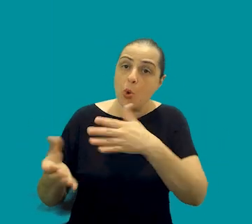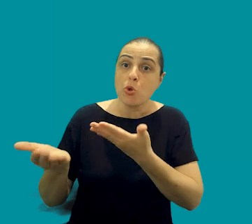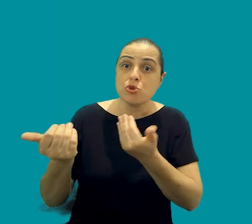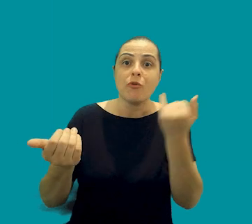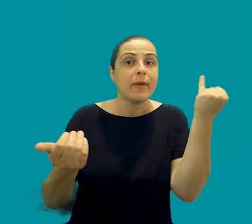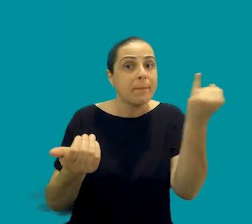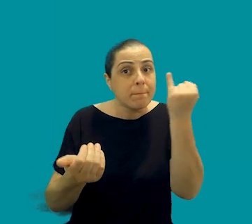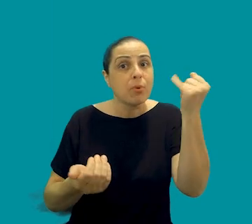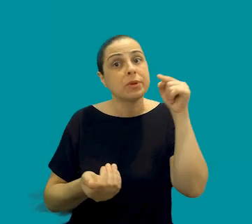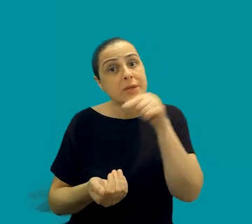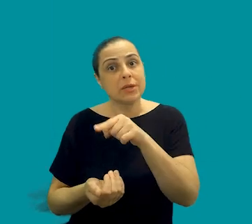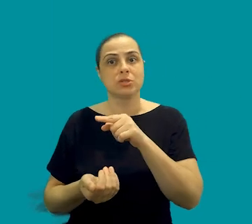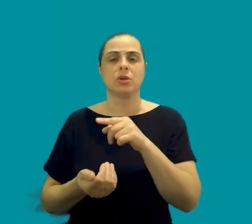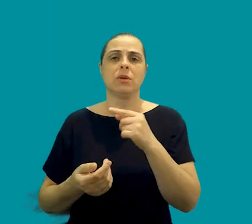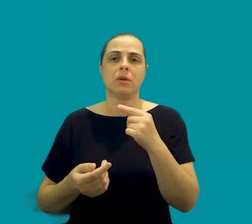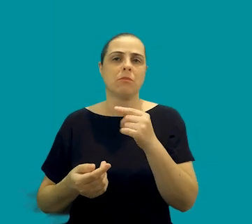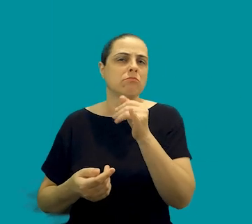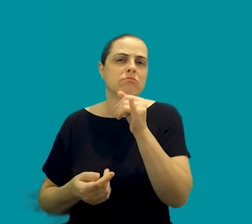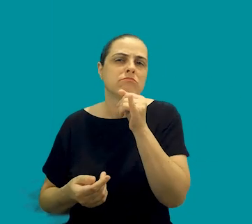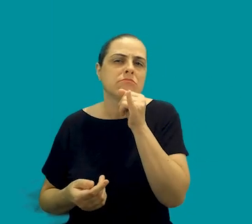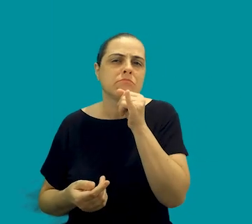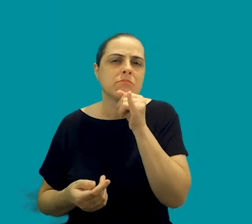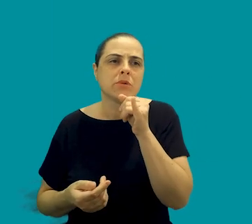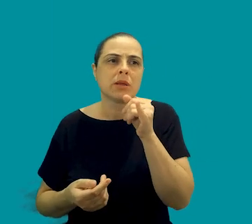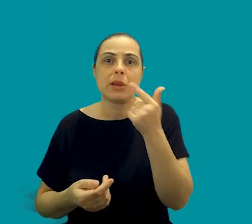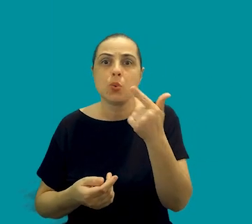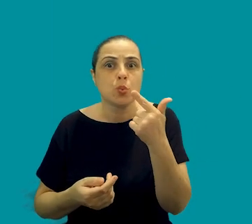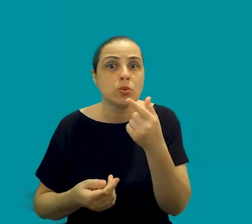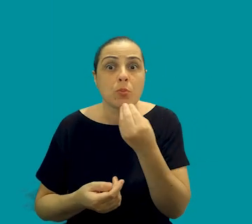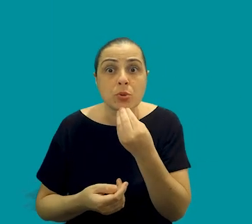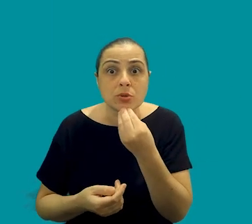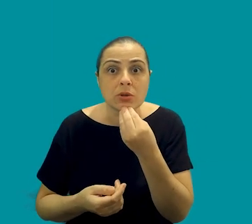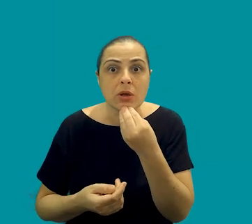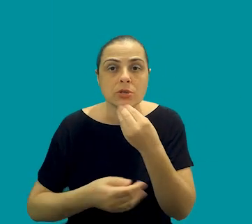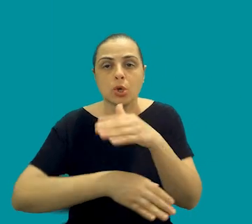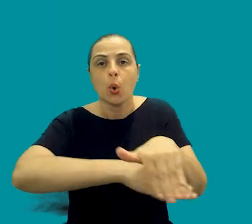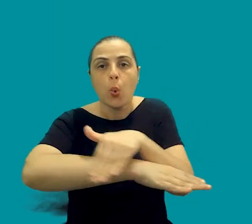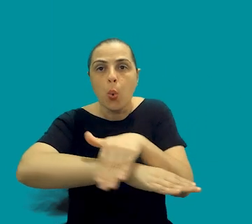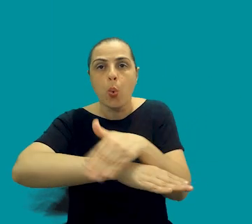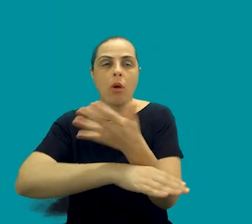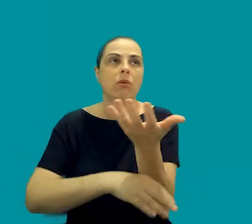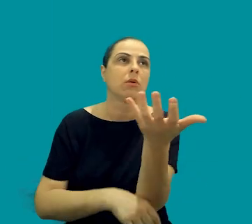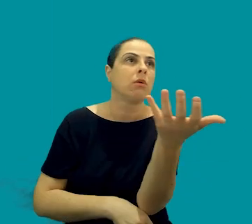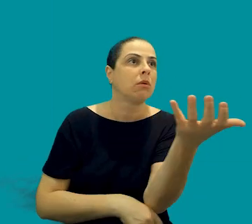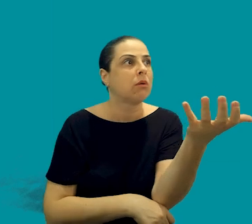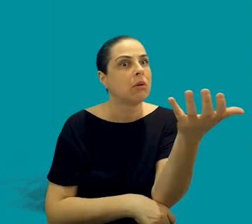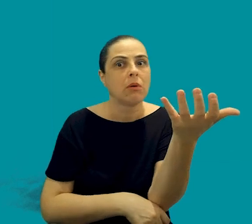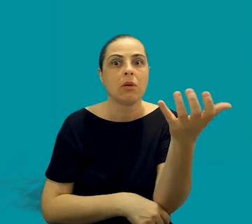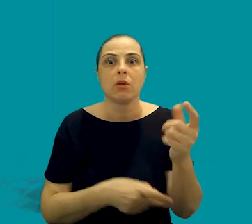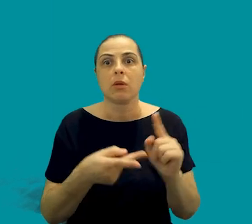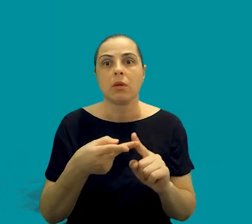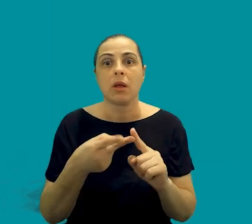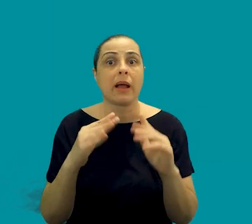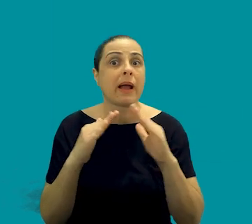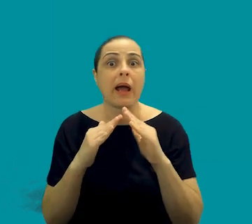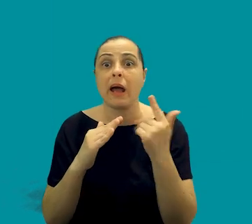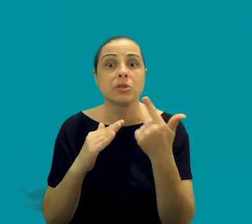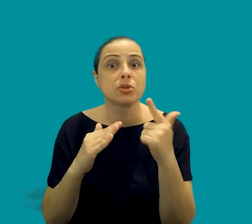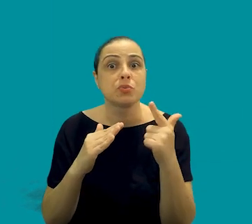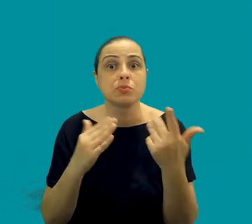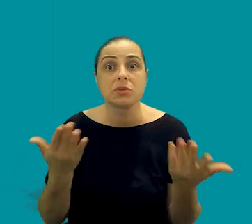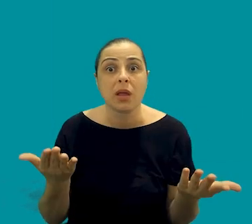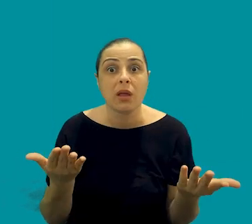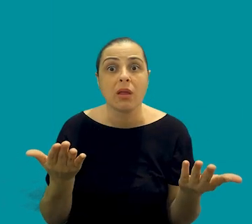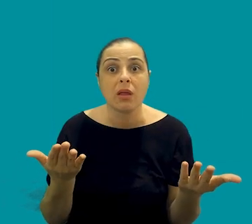muitas vezes é a alternativa entre ir parar na rua ou ter uma possibilidade de ter um teto para morar, de